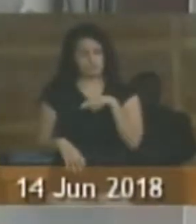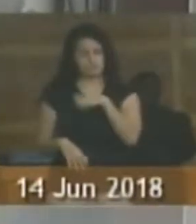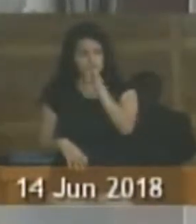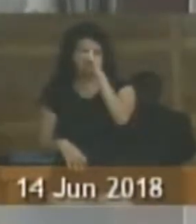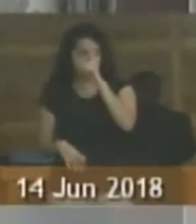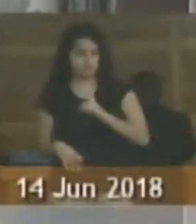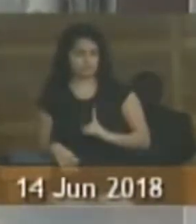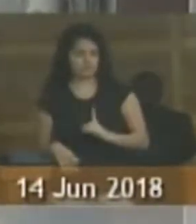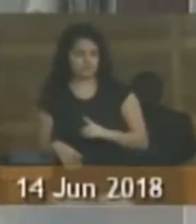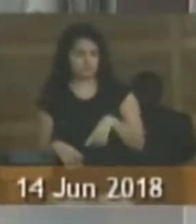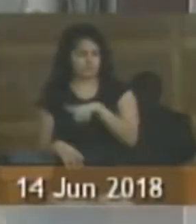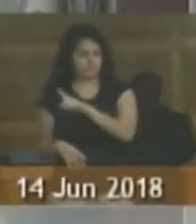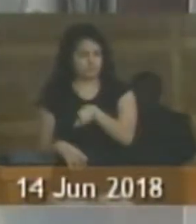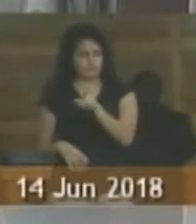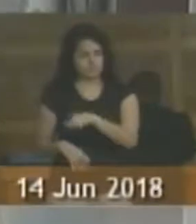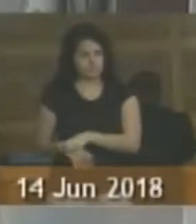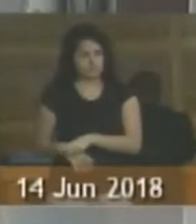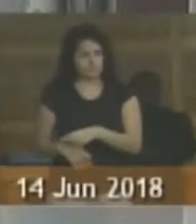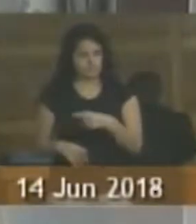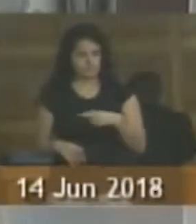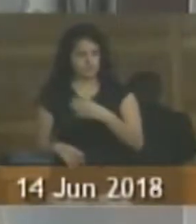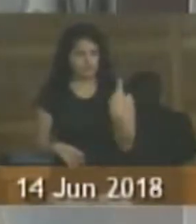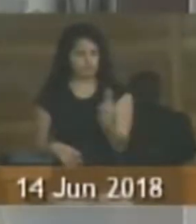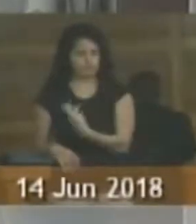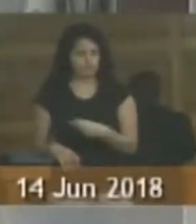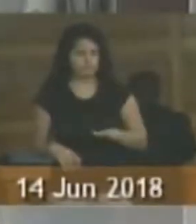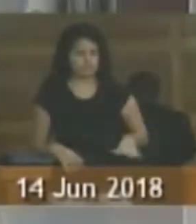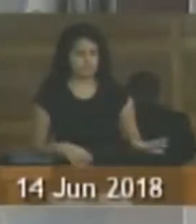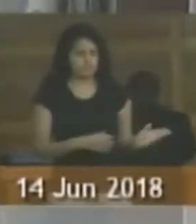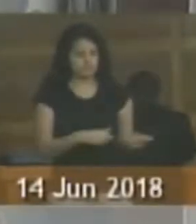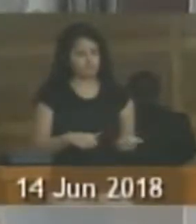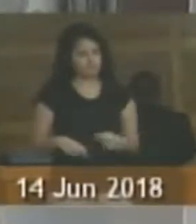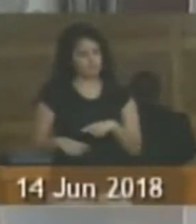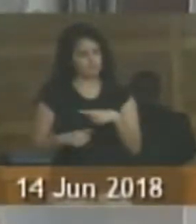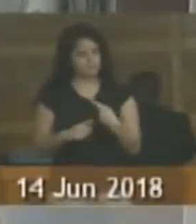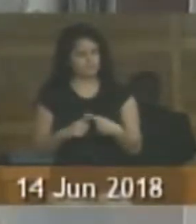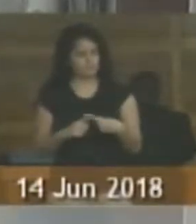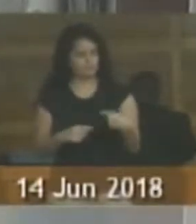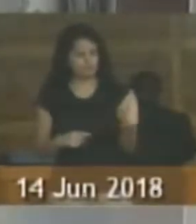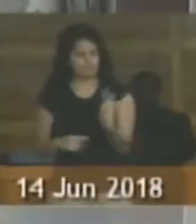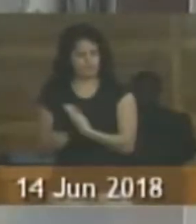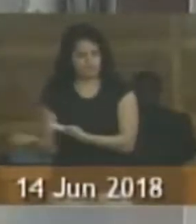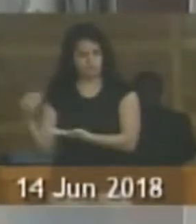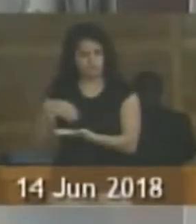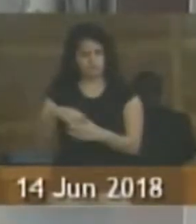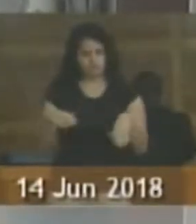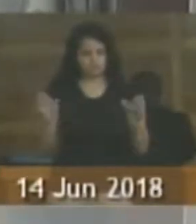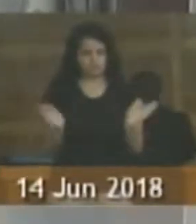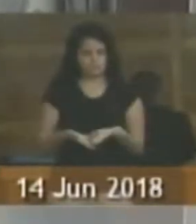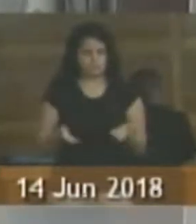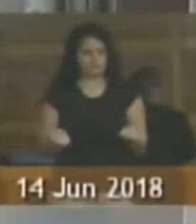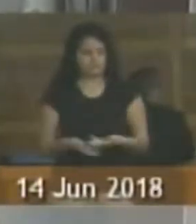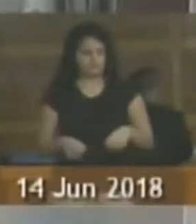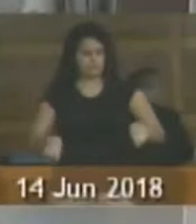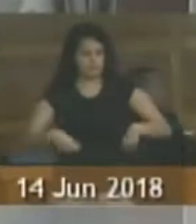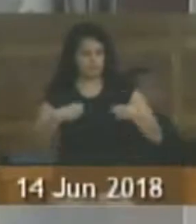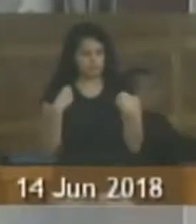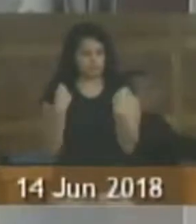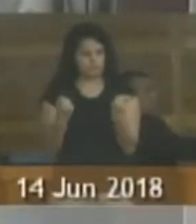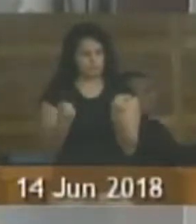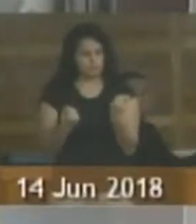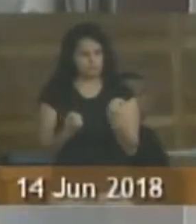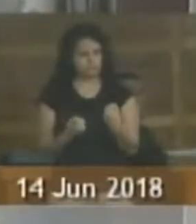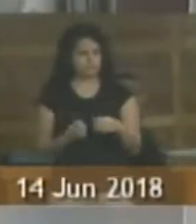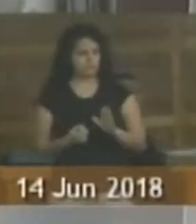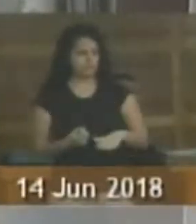sendo negados, e às nossas crianças e jovens. É por isso que estamos aqui hoje, para lutar por nossas